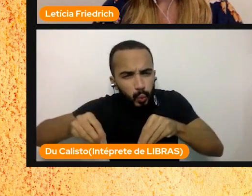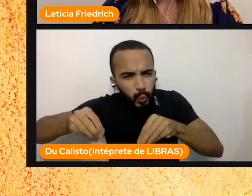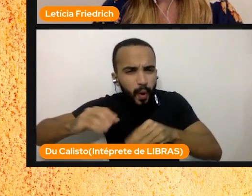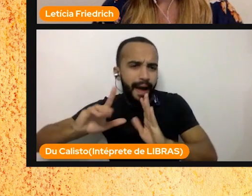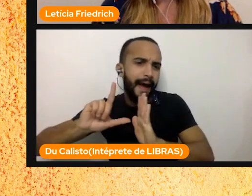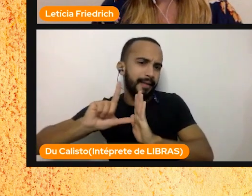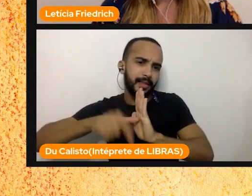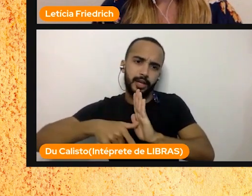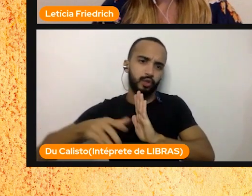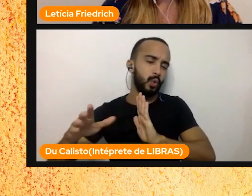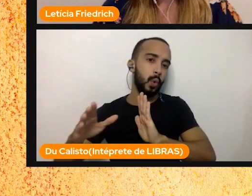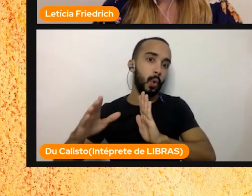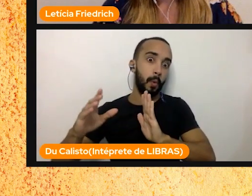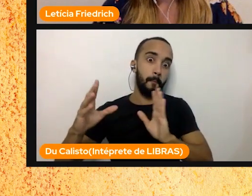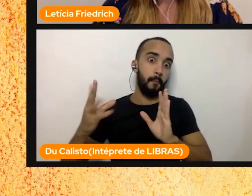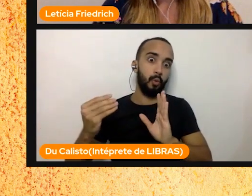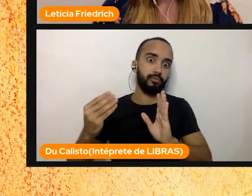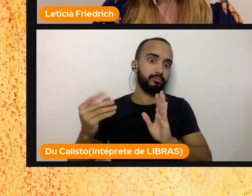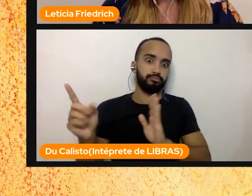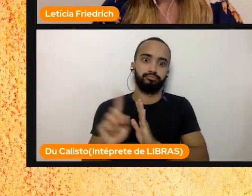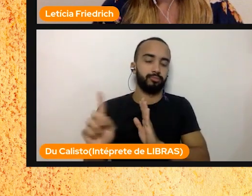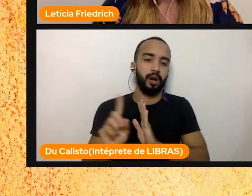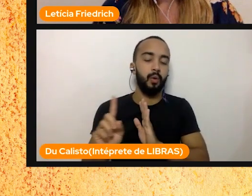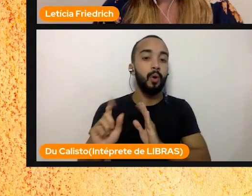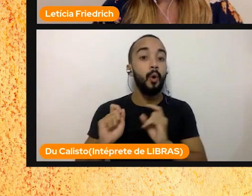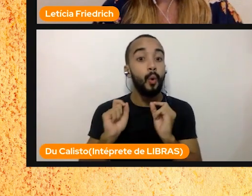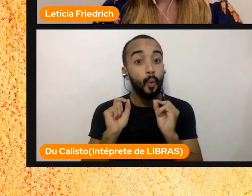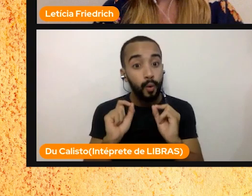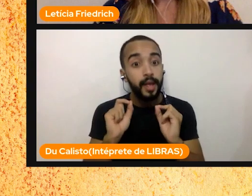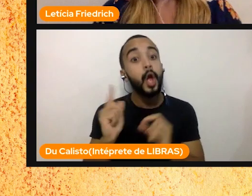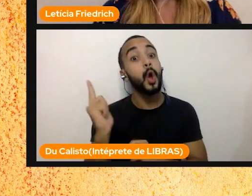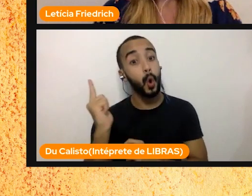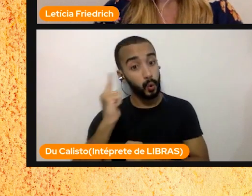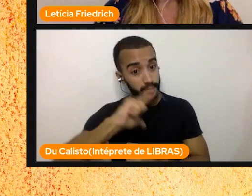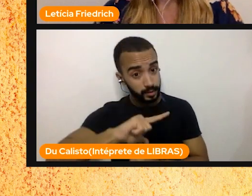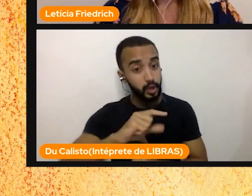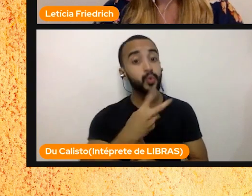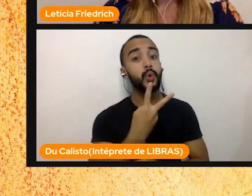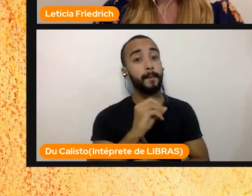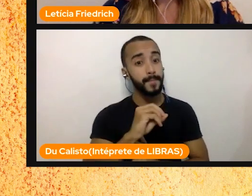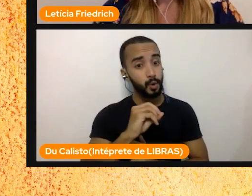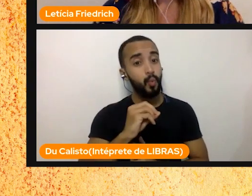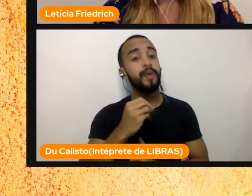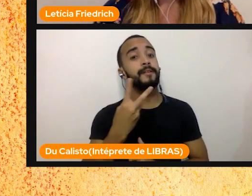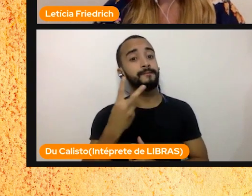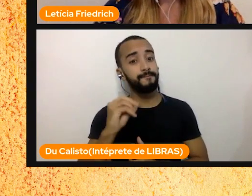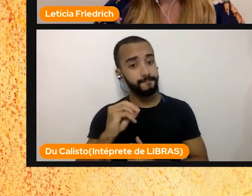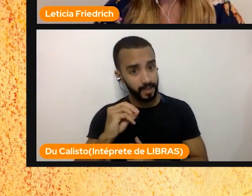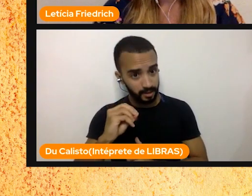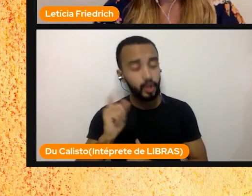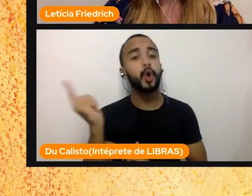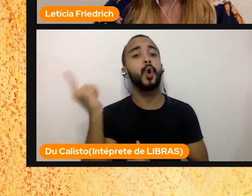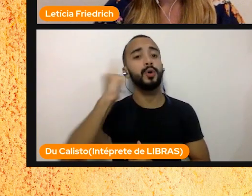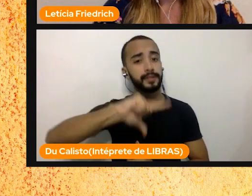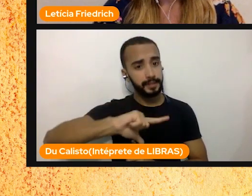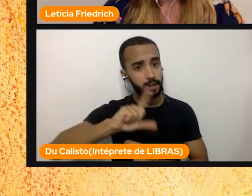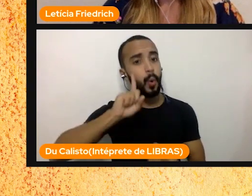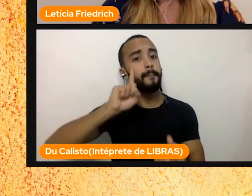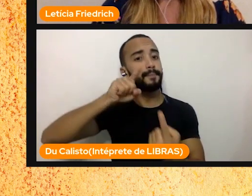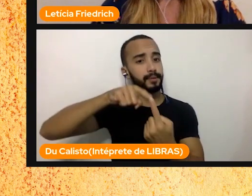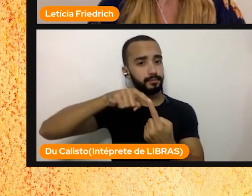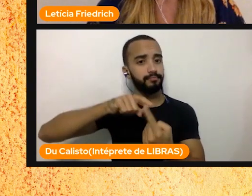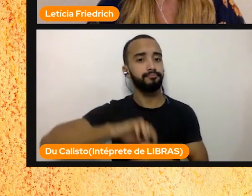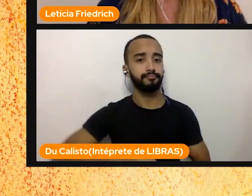significativo, não. A gente conseguiu produzir o que estava previsto para ser feito em 2020, a gente conseguiu fazer. Perfeito.